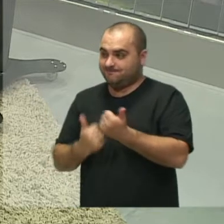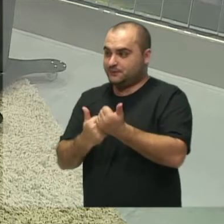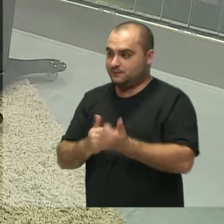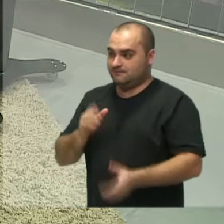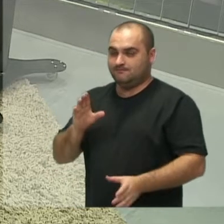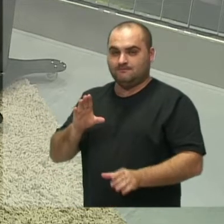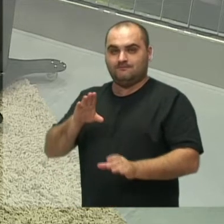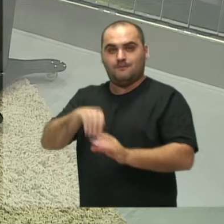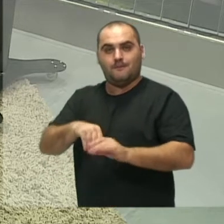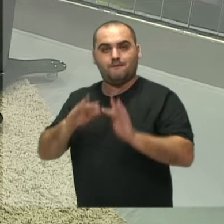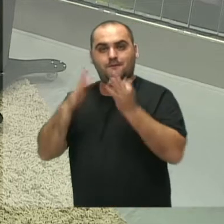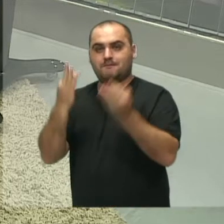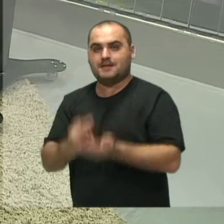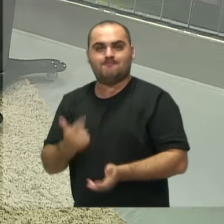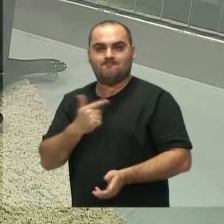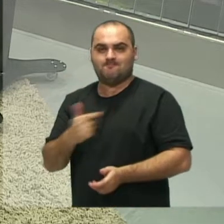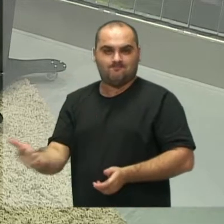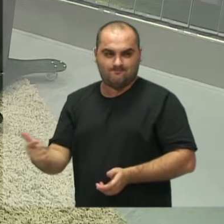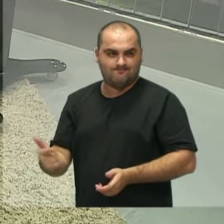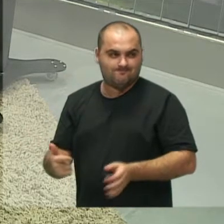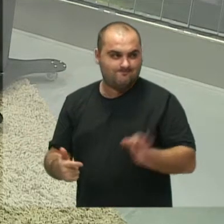isso, às vezes dentro da própria família.